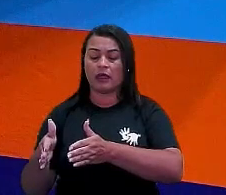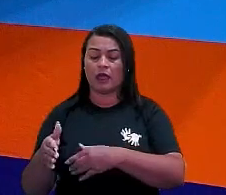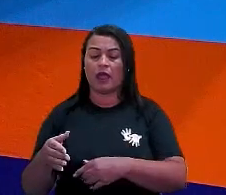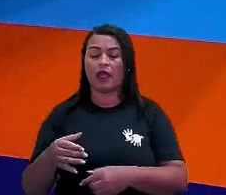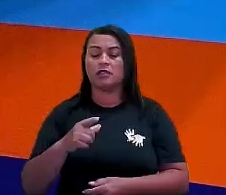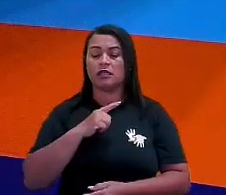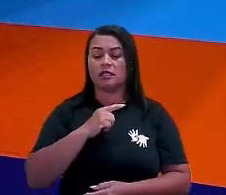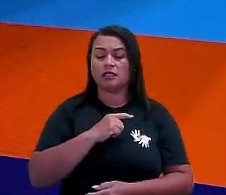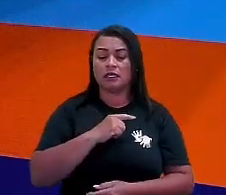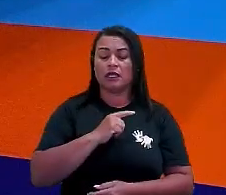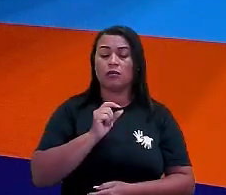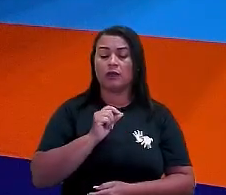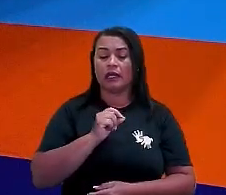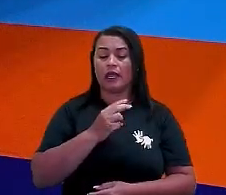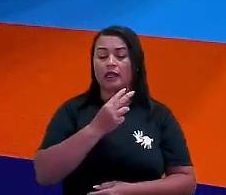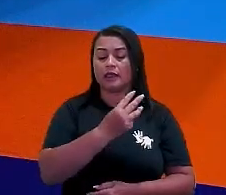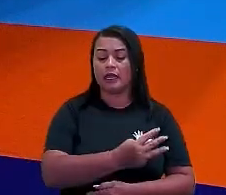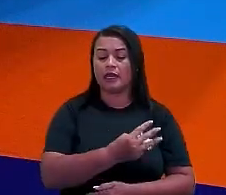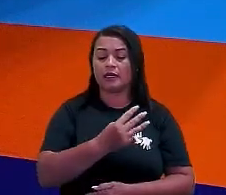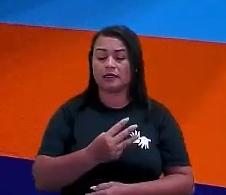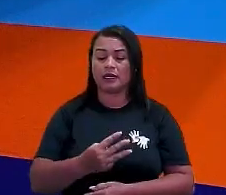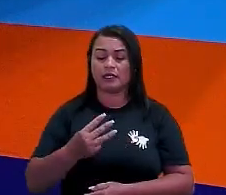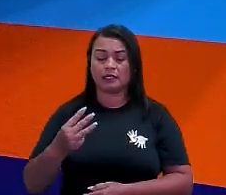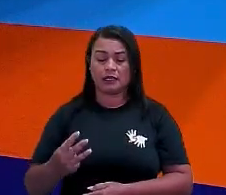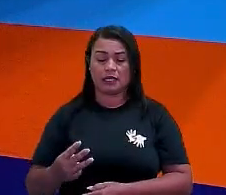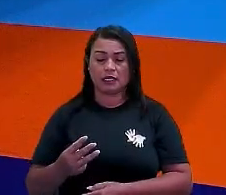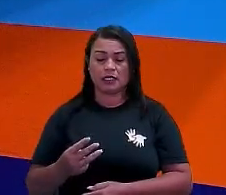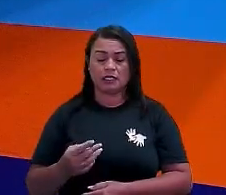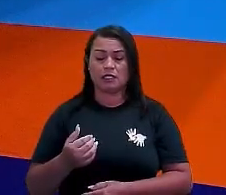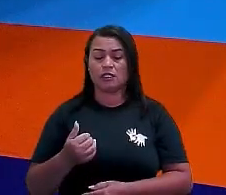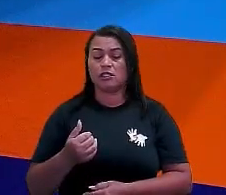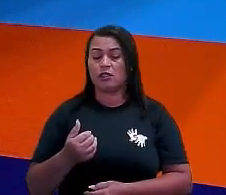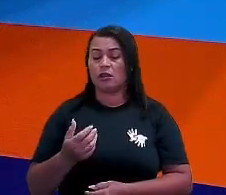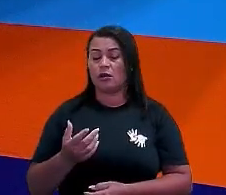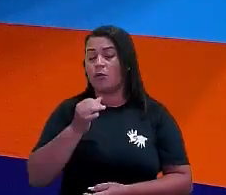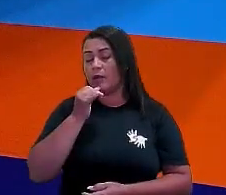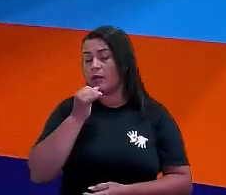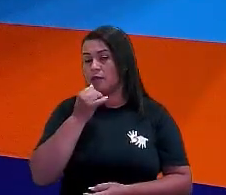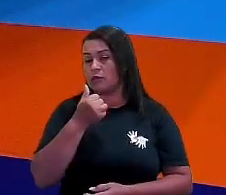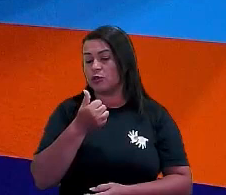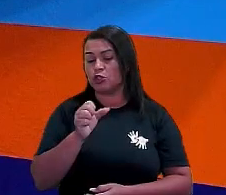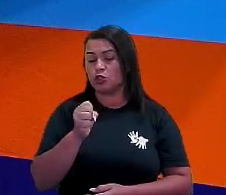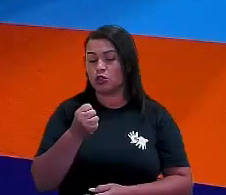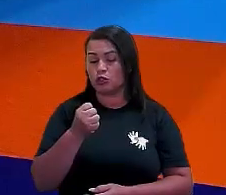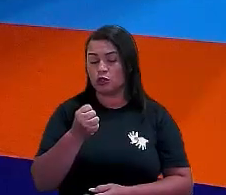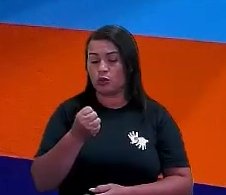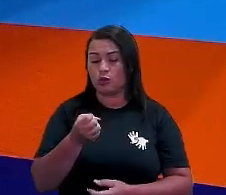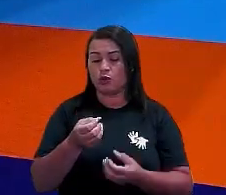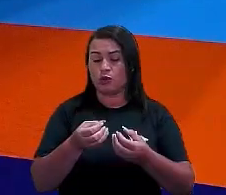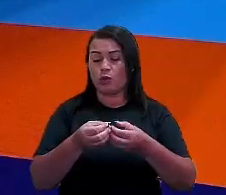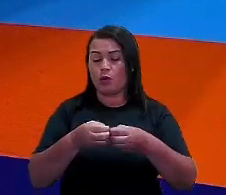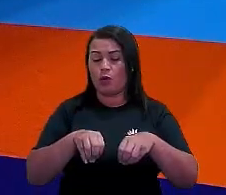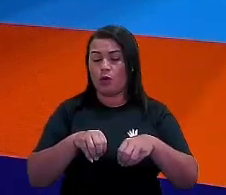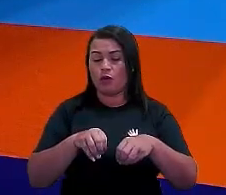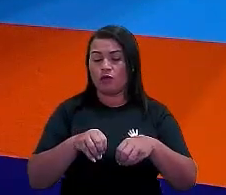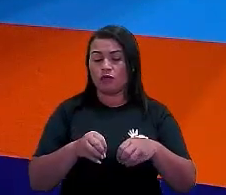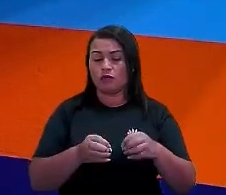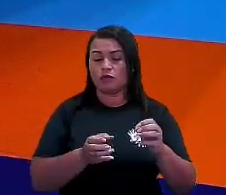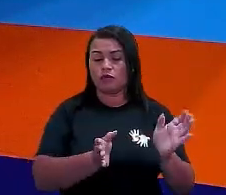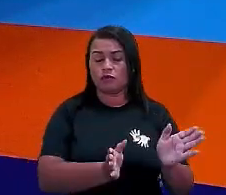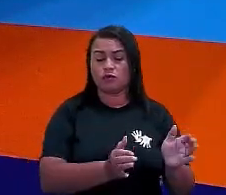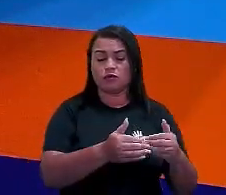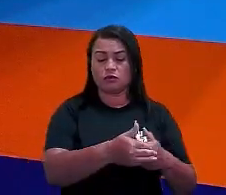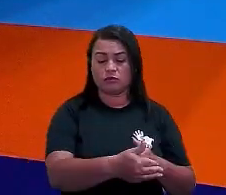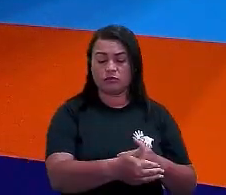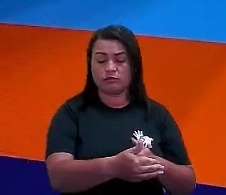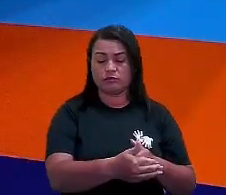em cada caixa? É como se eu pegasse esses 18 ovos e não quisesse juntar eles. Então, eu ia botar uma